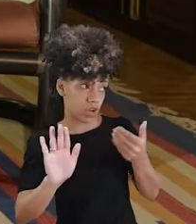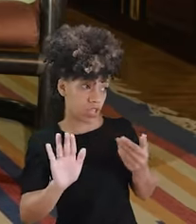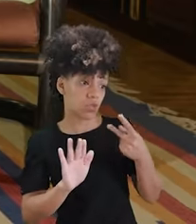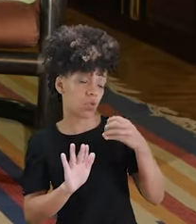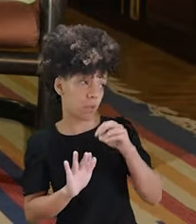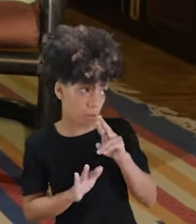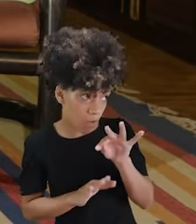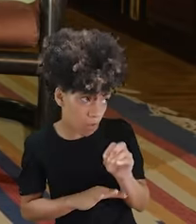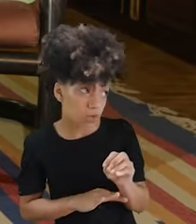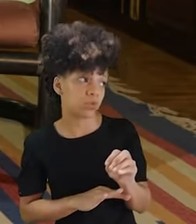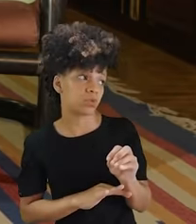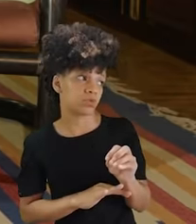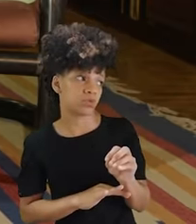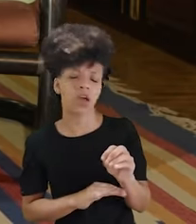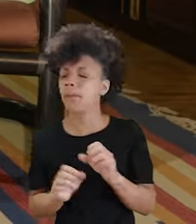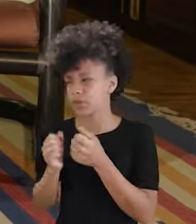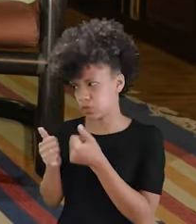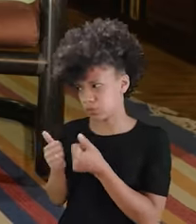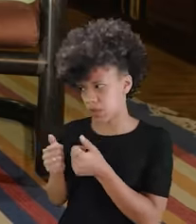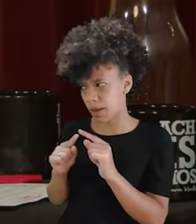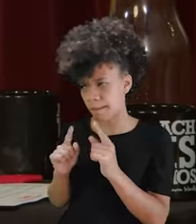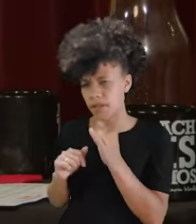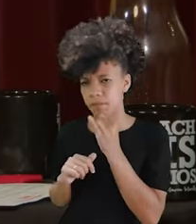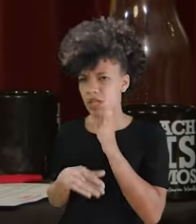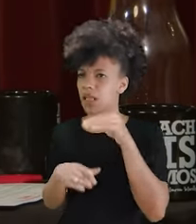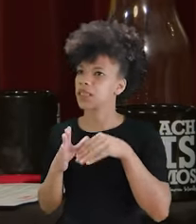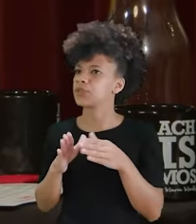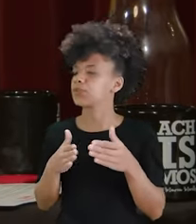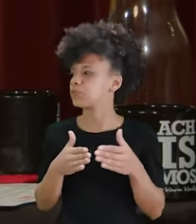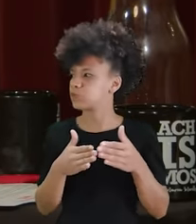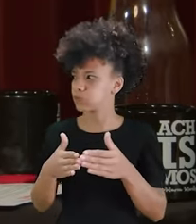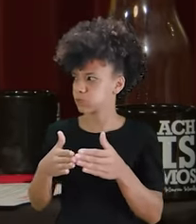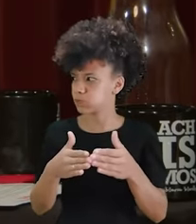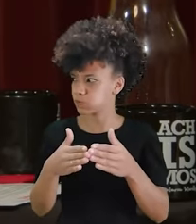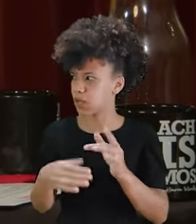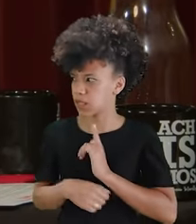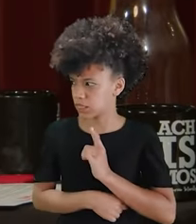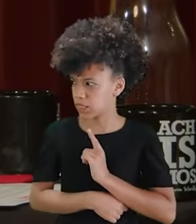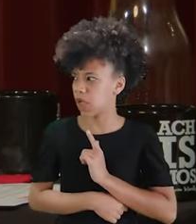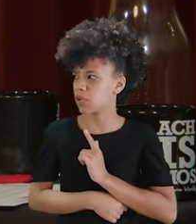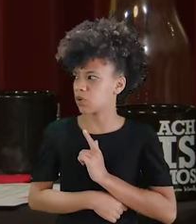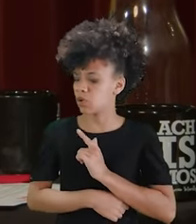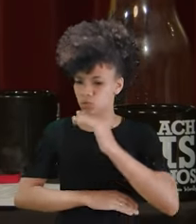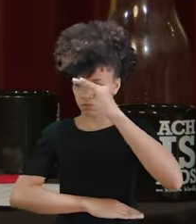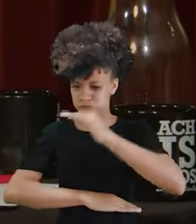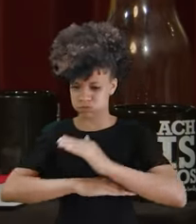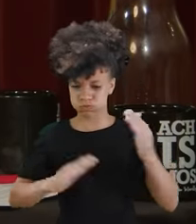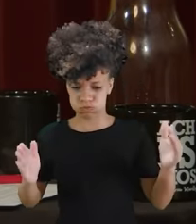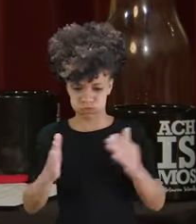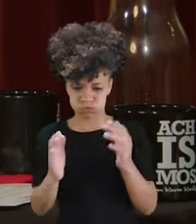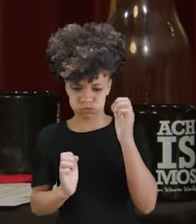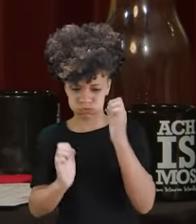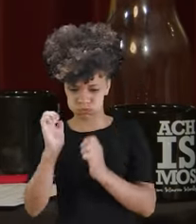tirados quando estão nos portos né e teremos telefone Assim vocês dentro da do navio tem uma tem um